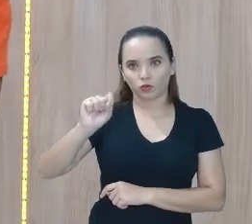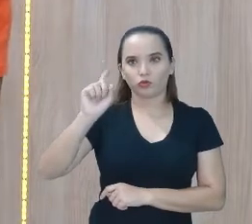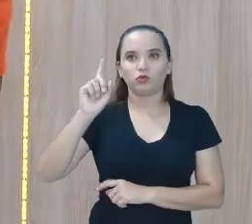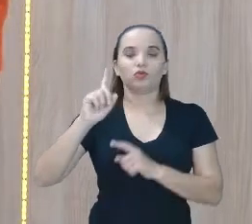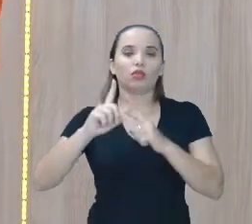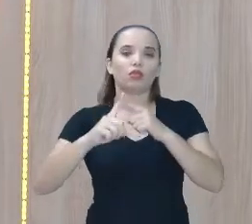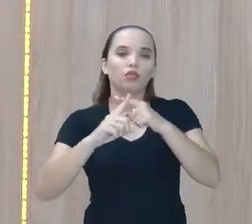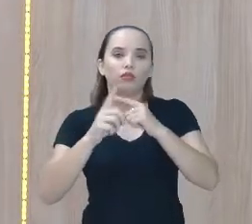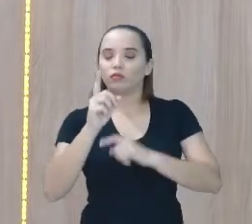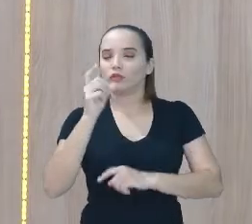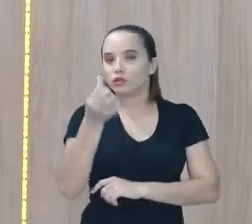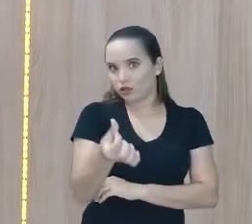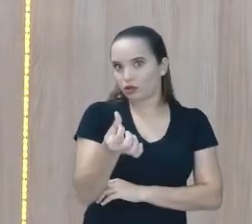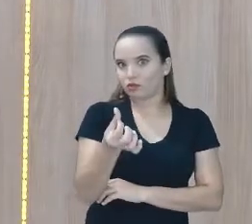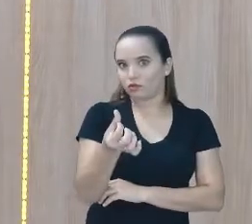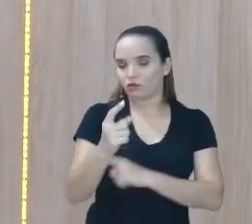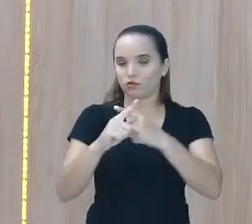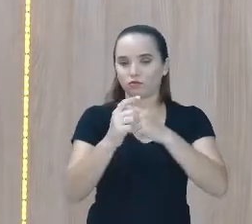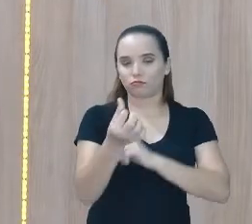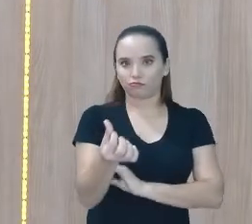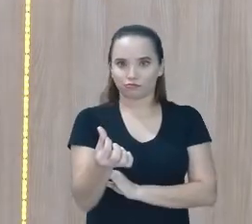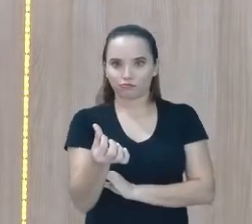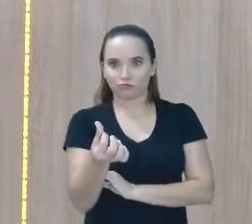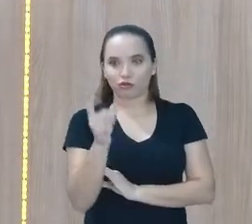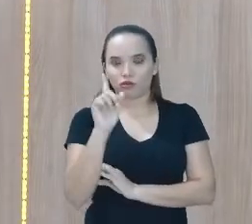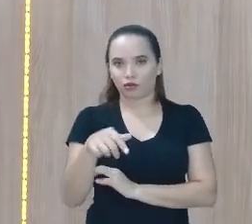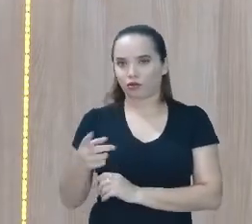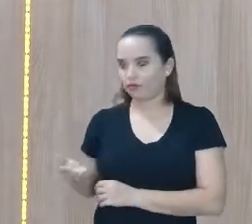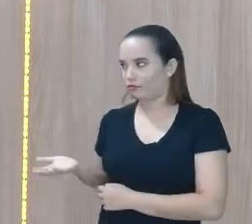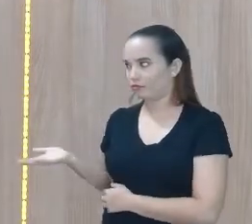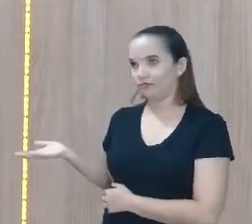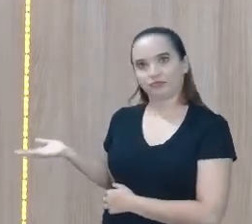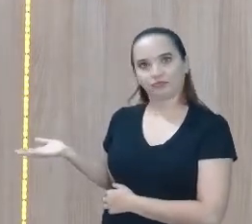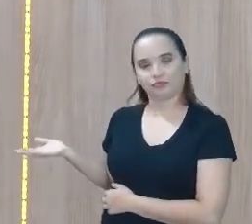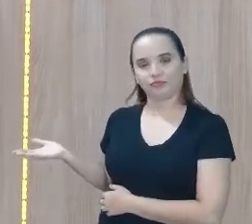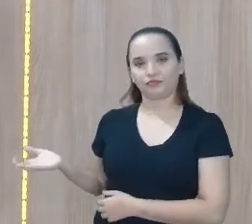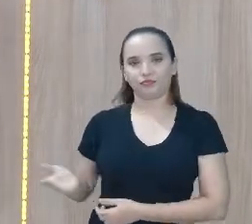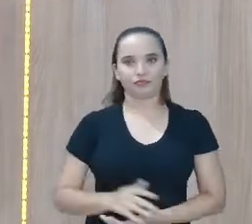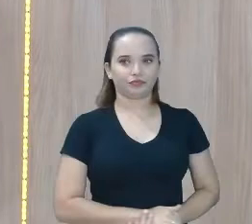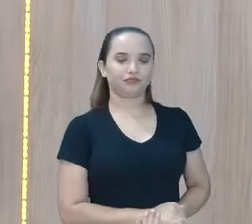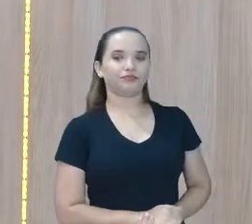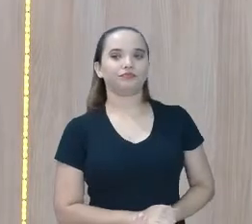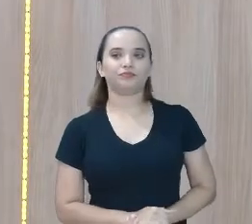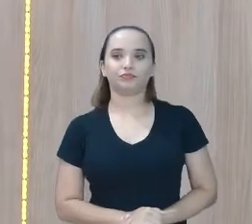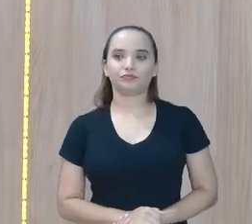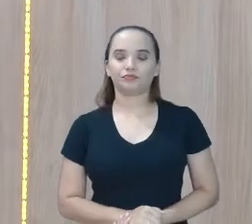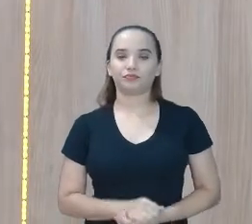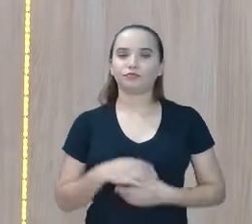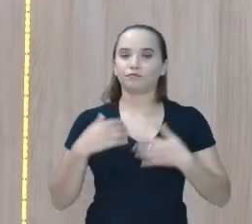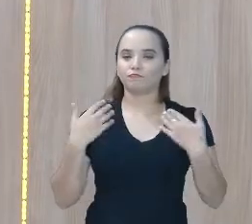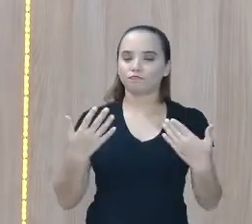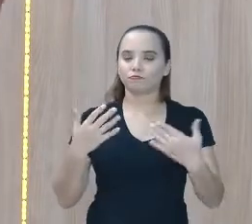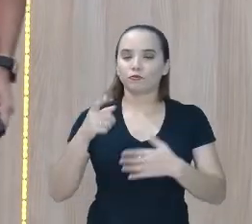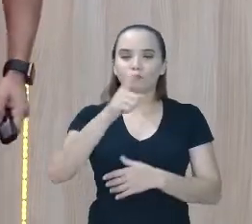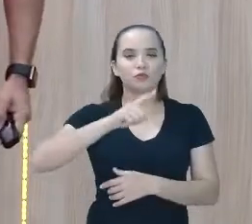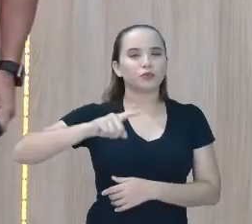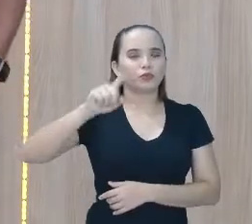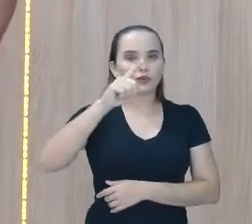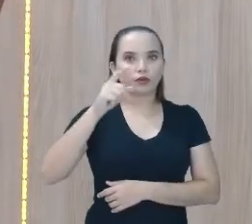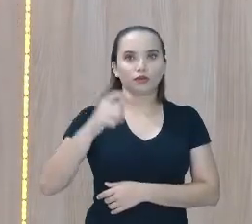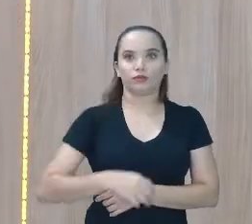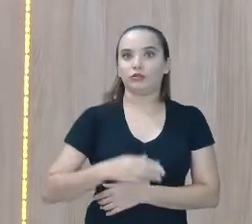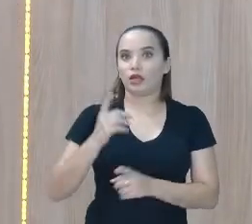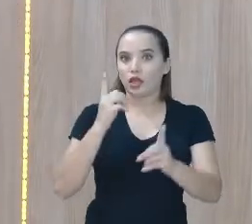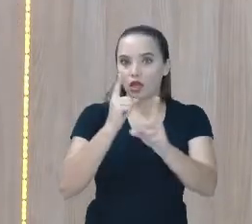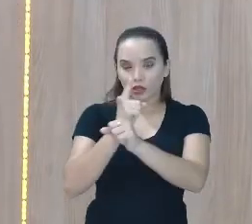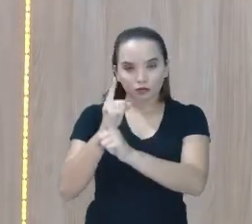de 6. São todos esses números que estão aqui na última linha, certo? Então, para você encontrar